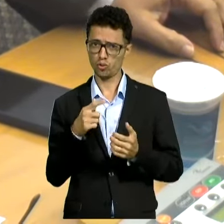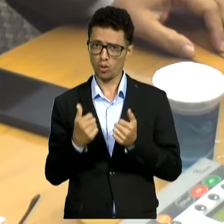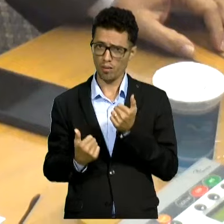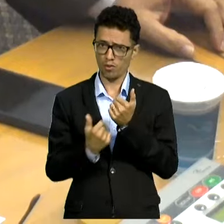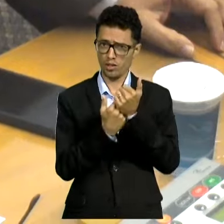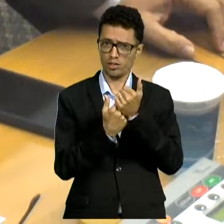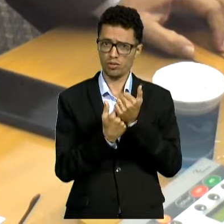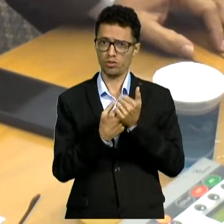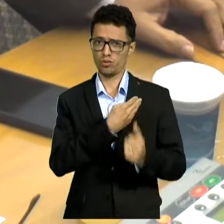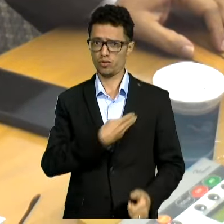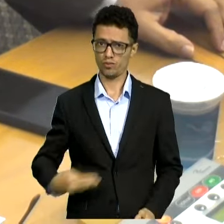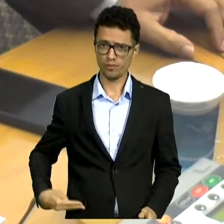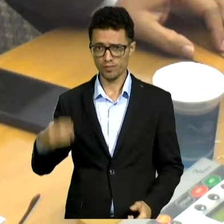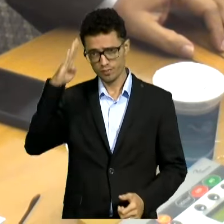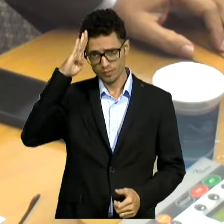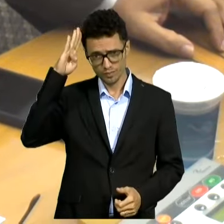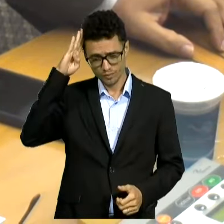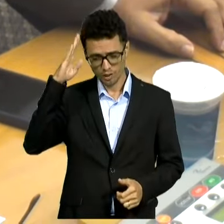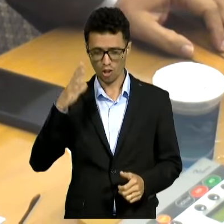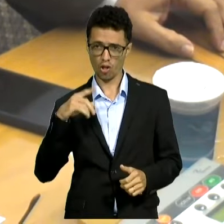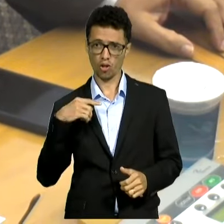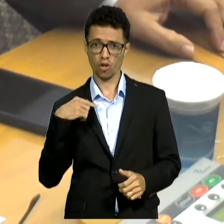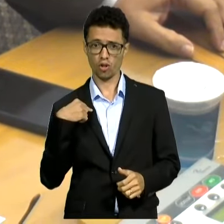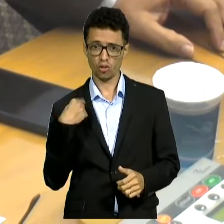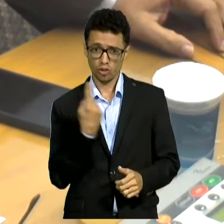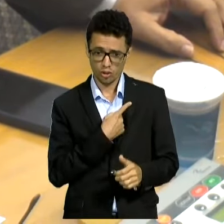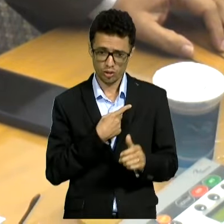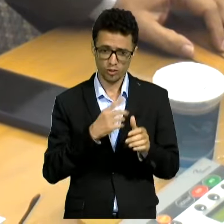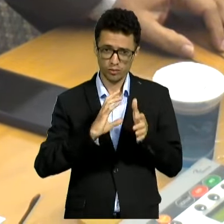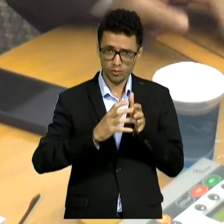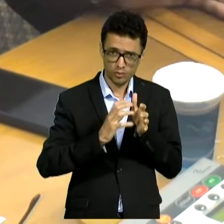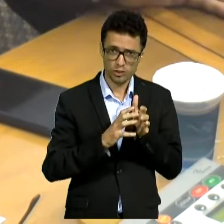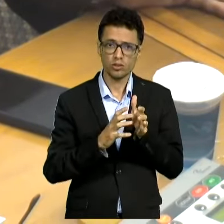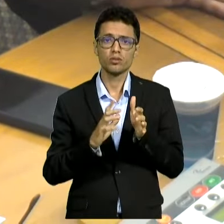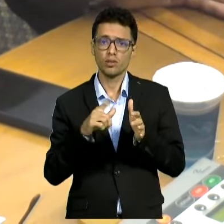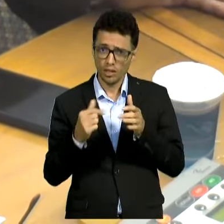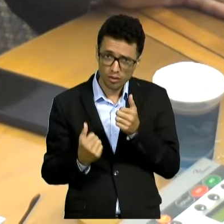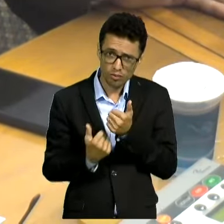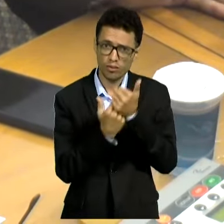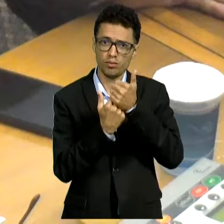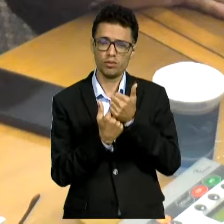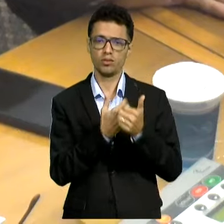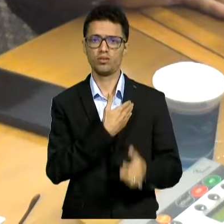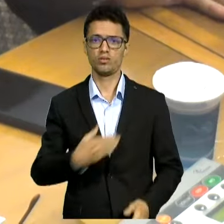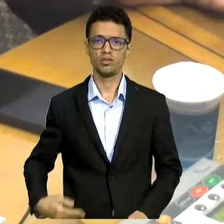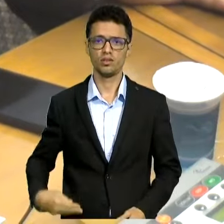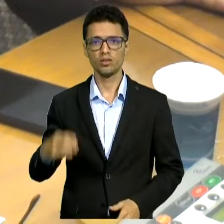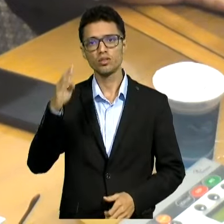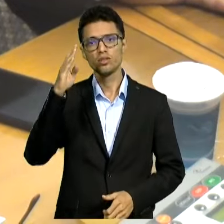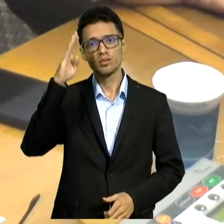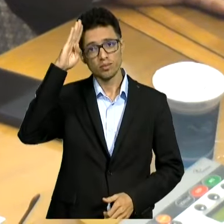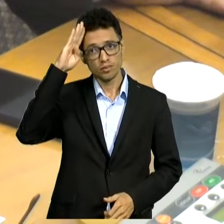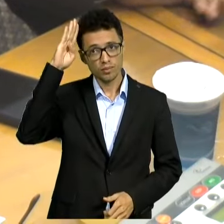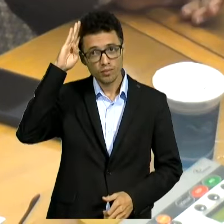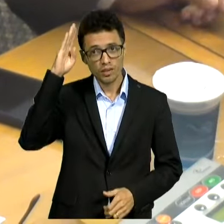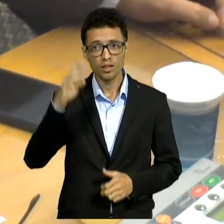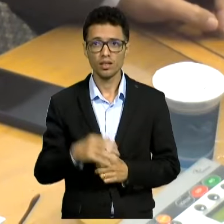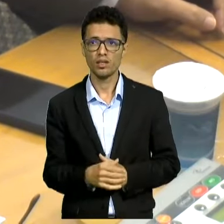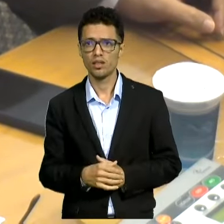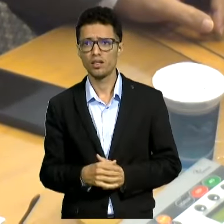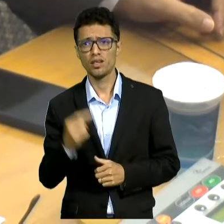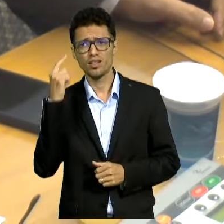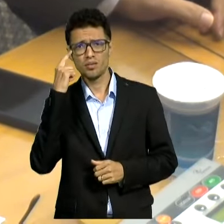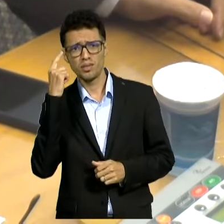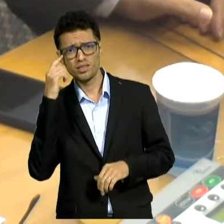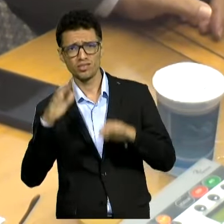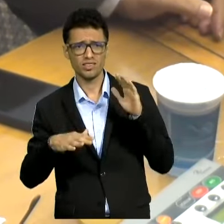nosso partido é da base do governo Brandão, e não vejo, sinceramente, penso que é um equívoco da casa se